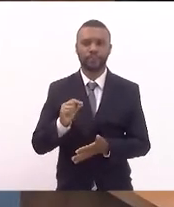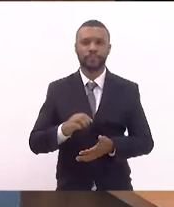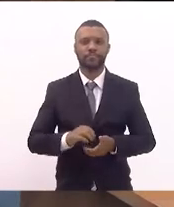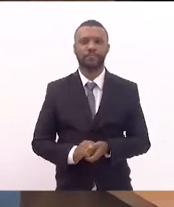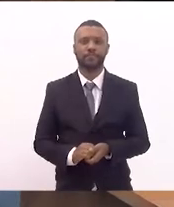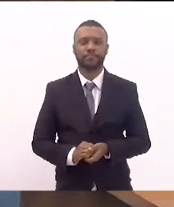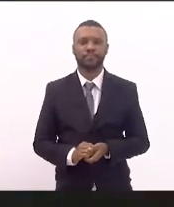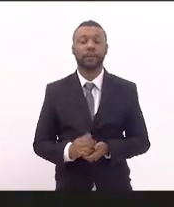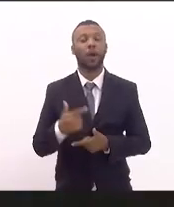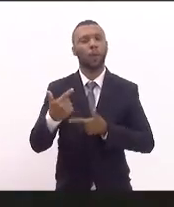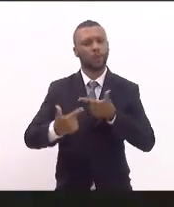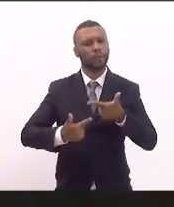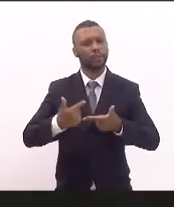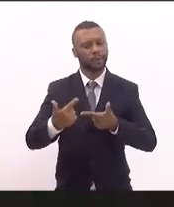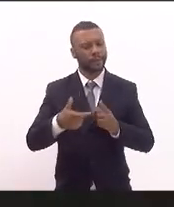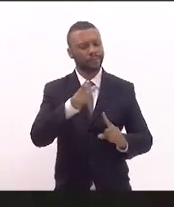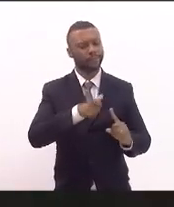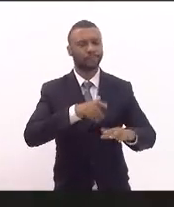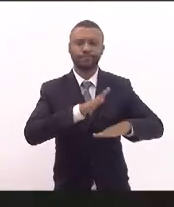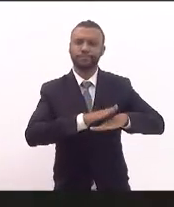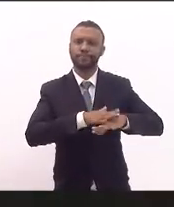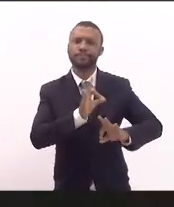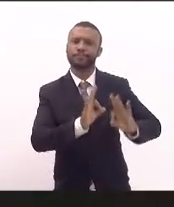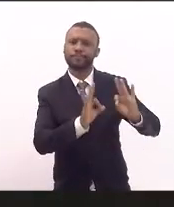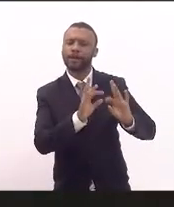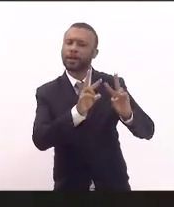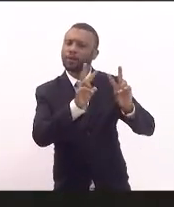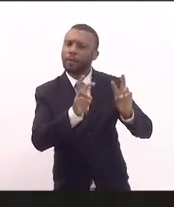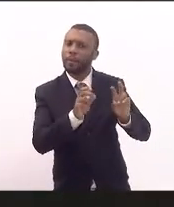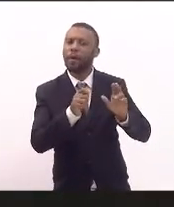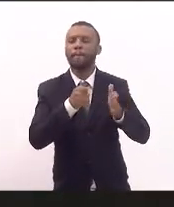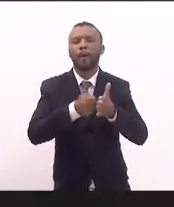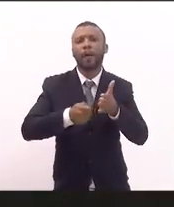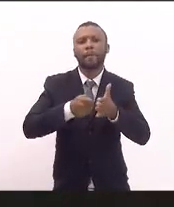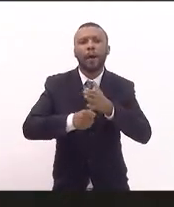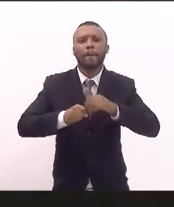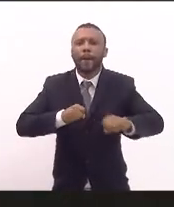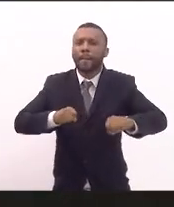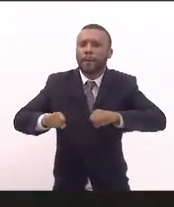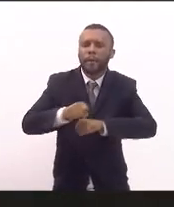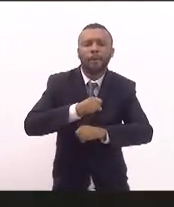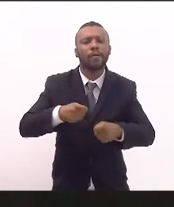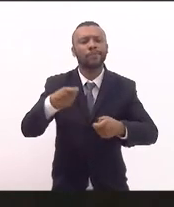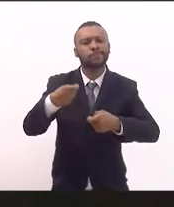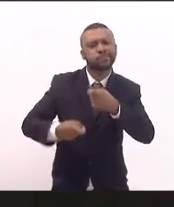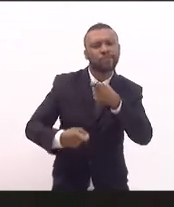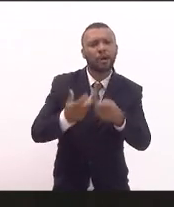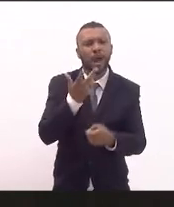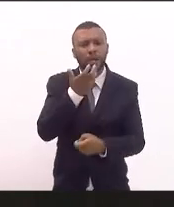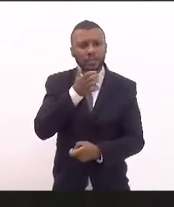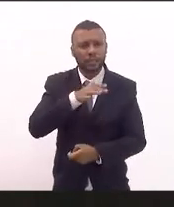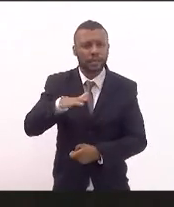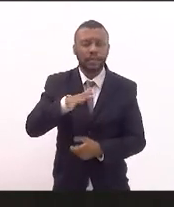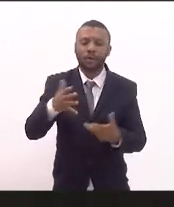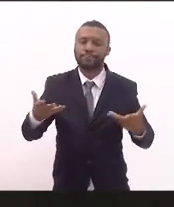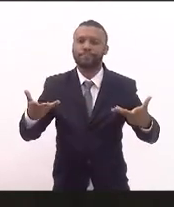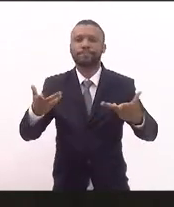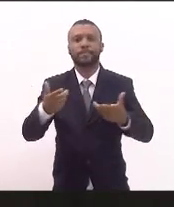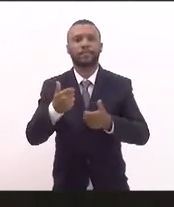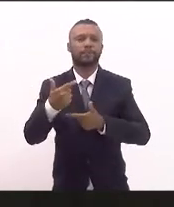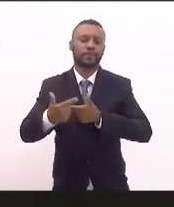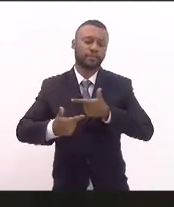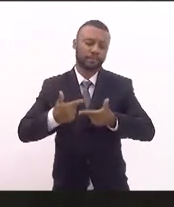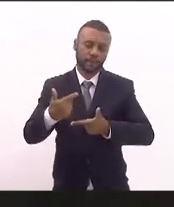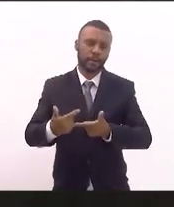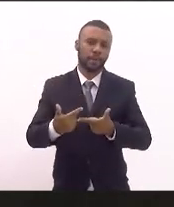o trabalho que a senhora faz em relação à questão do combate ao abuso e exploração sexual de criança é um belíssimo trabalho que precisa